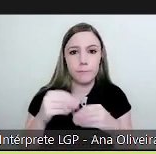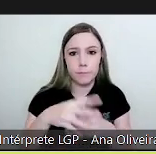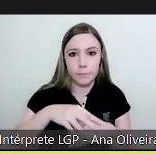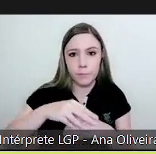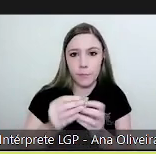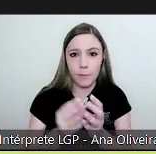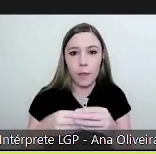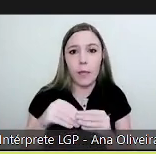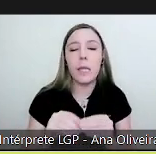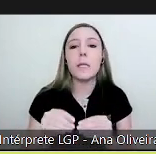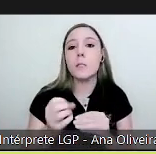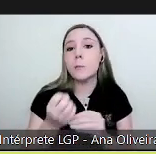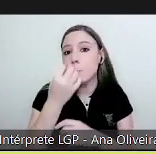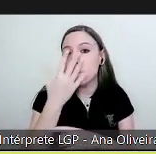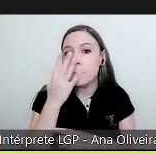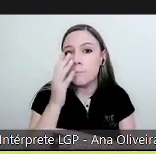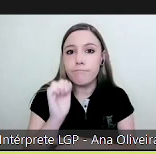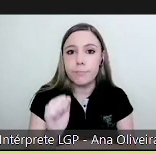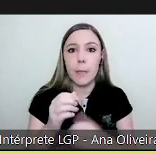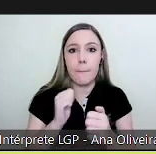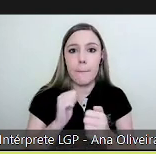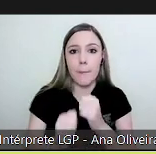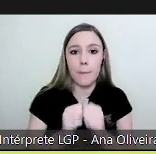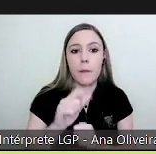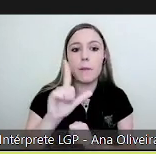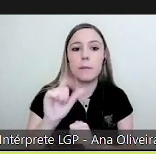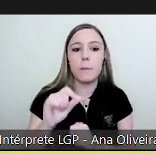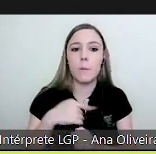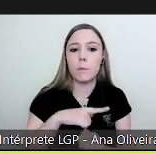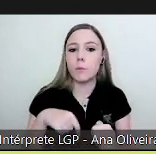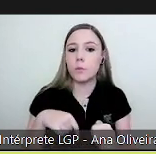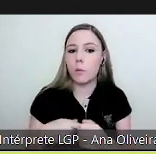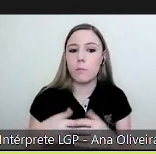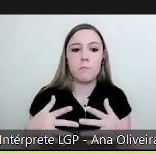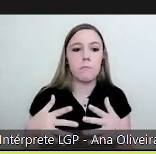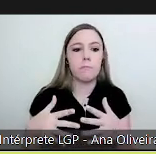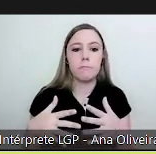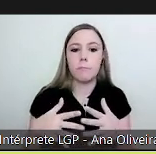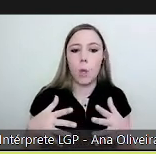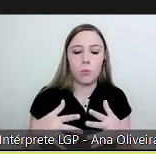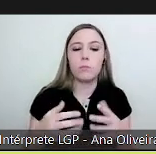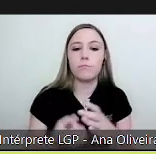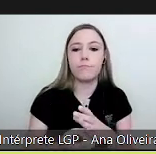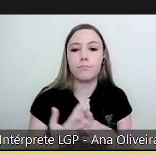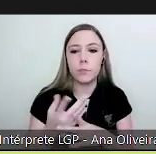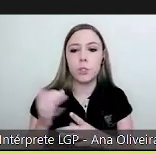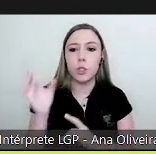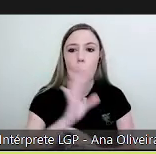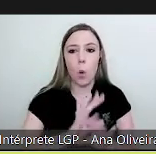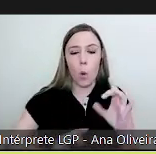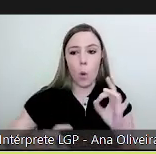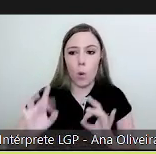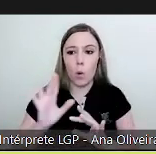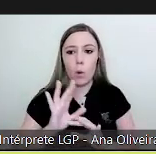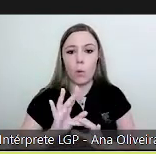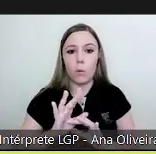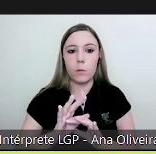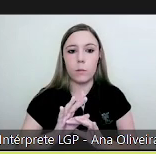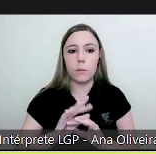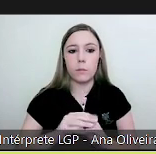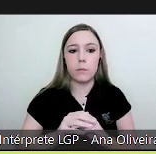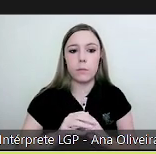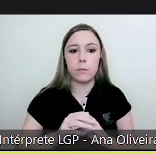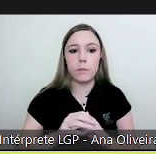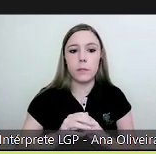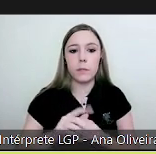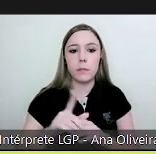e quer no papel, quer na pasta, somos os maiores produtores europeus com base na matéria-prima que usamos,